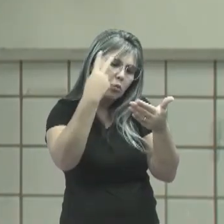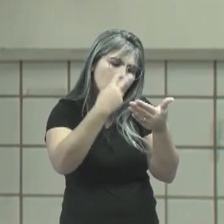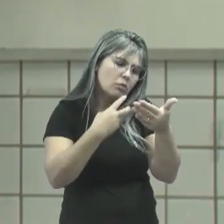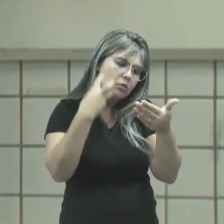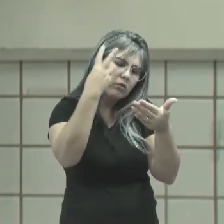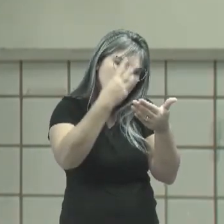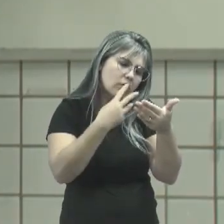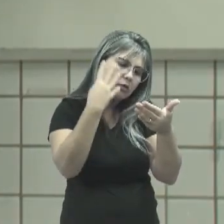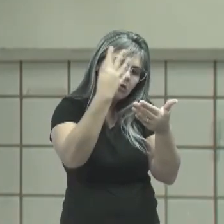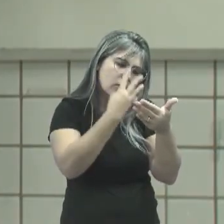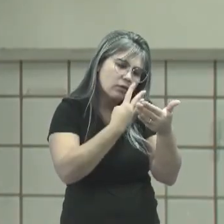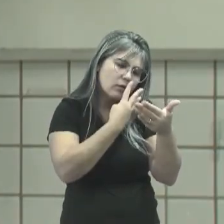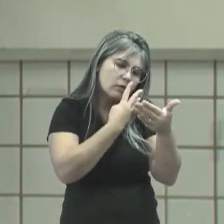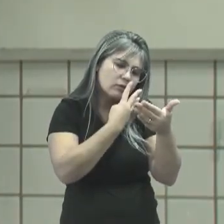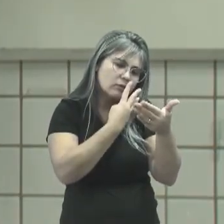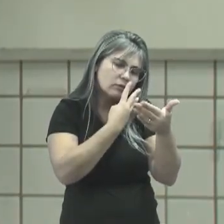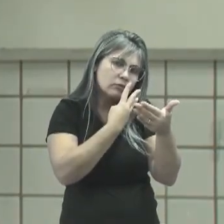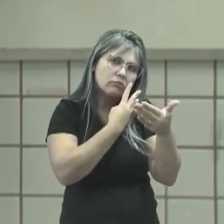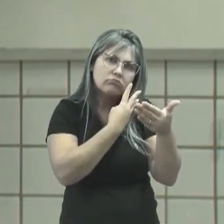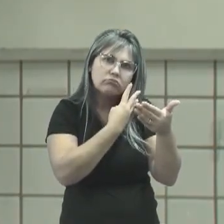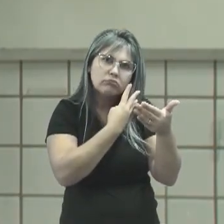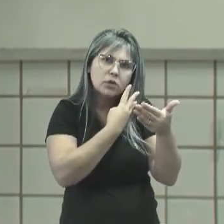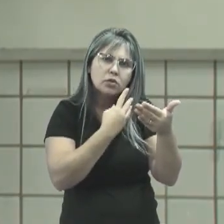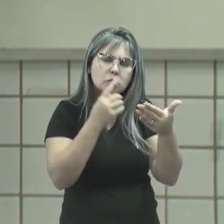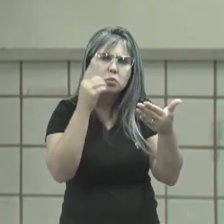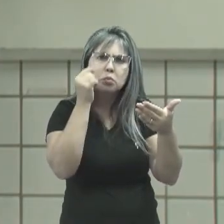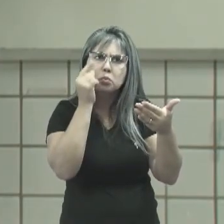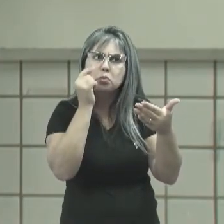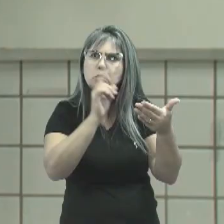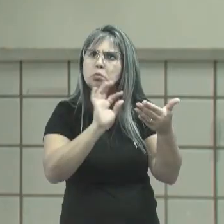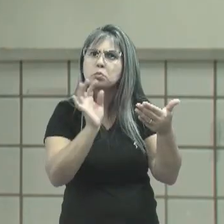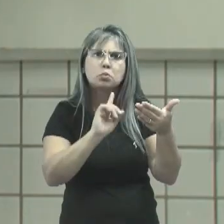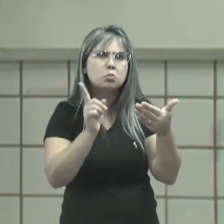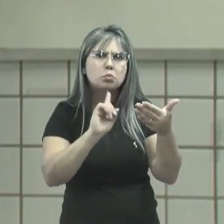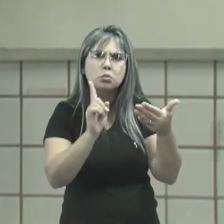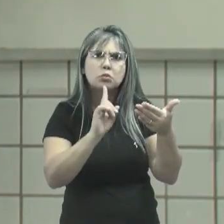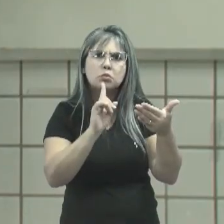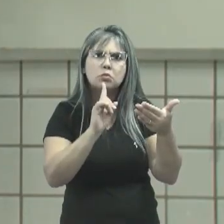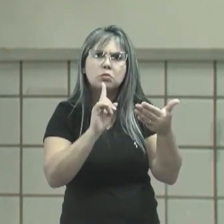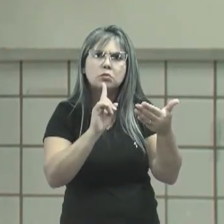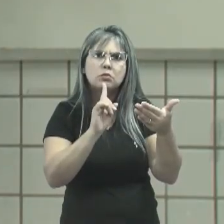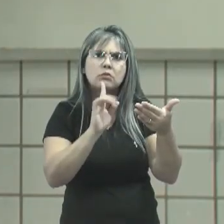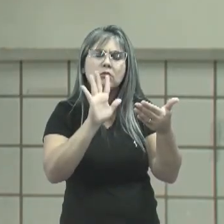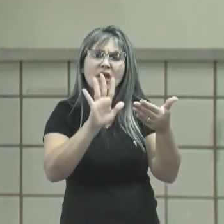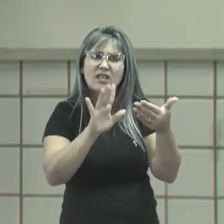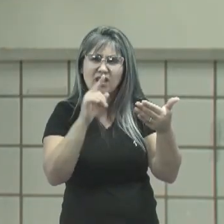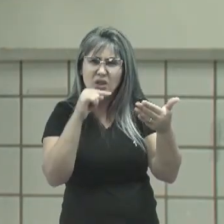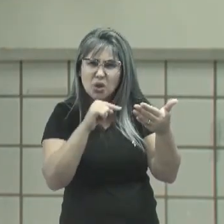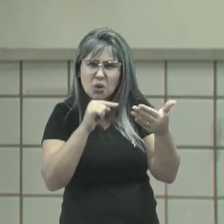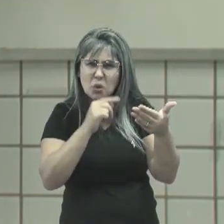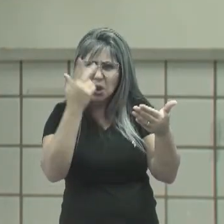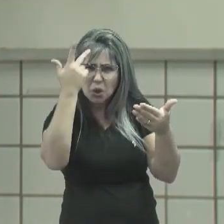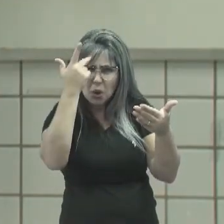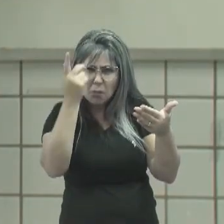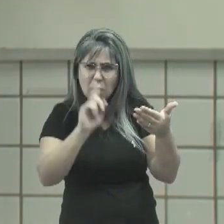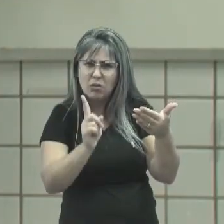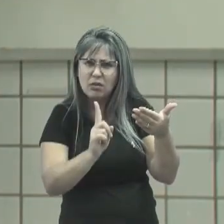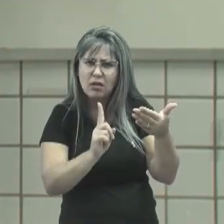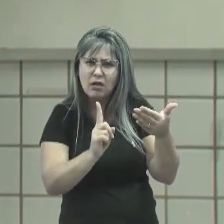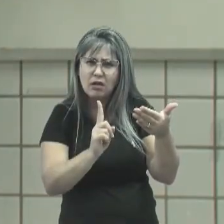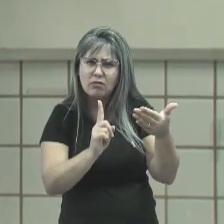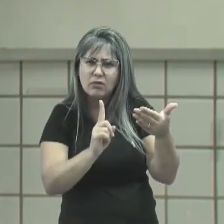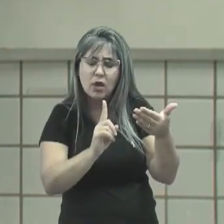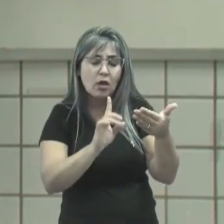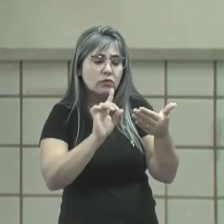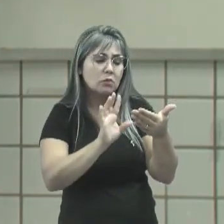dormir. Será que isso é normal? Lógico que não é. Por quê? Porque você viciou muito através do